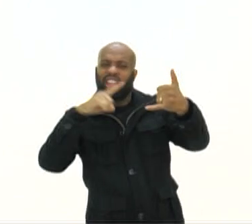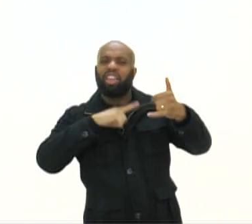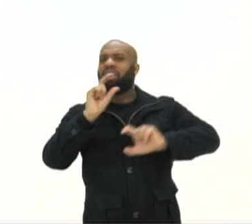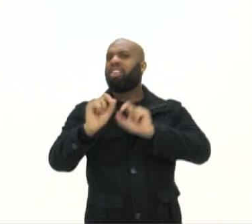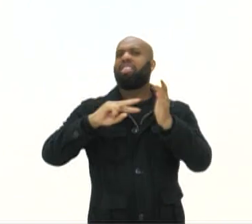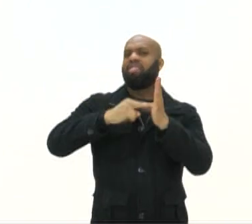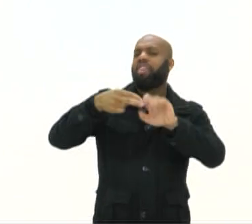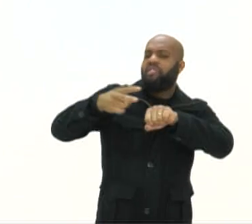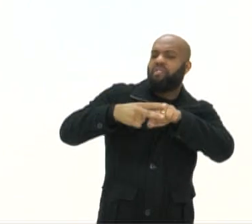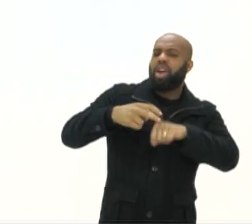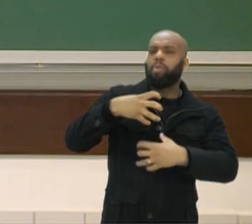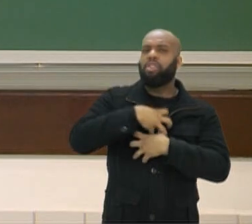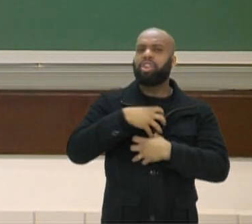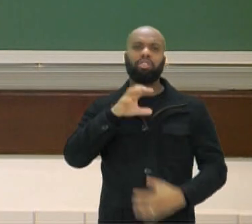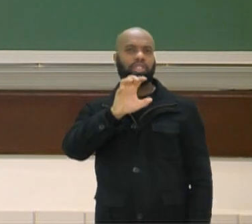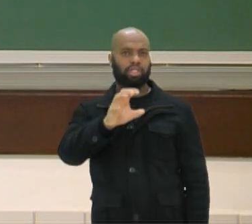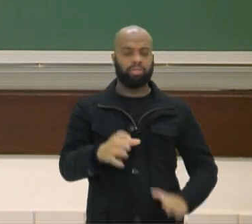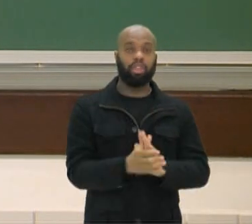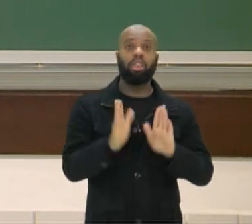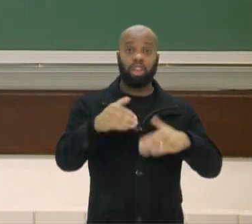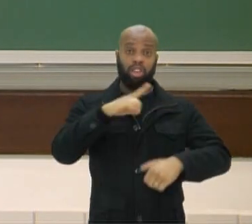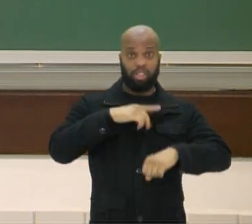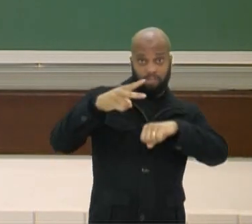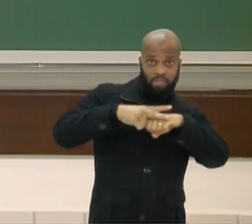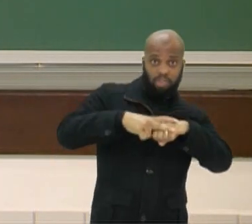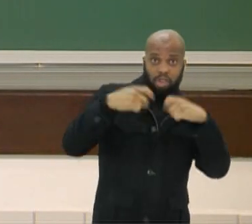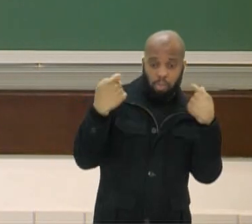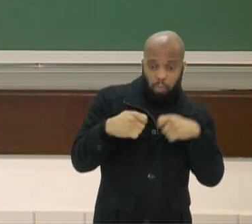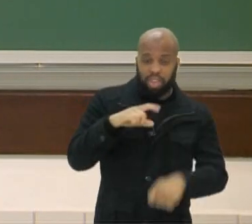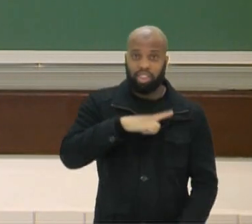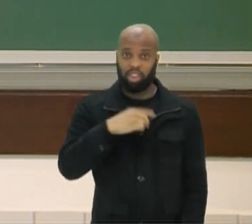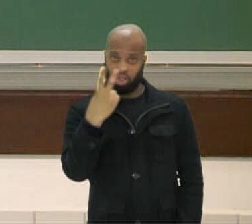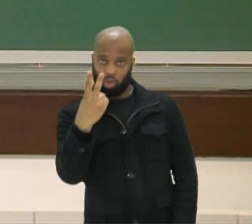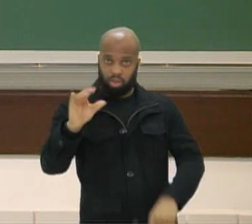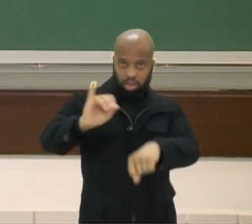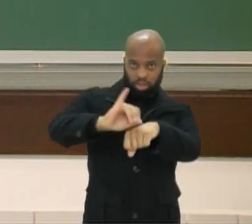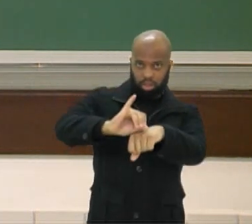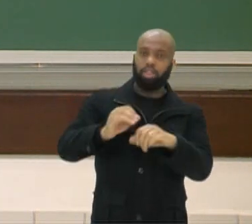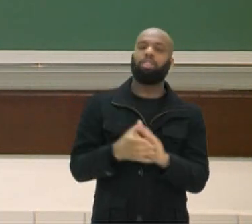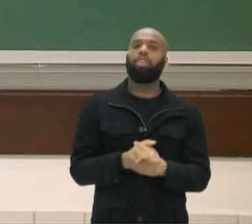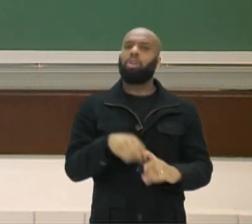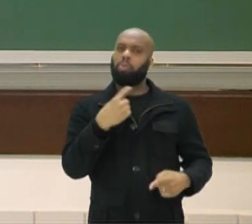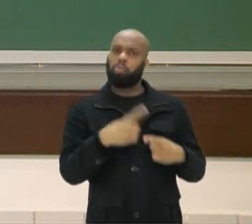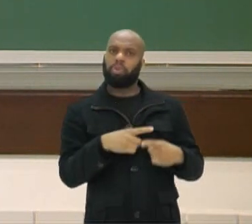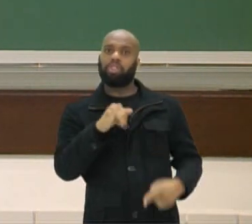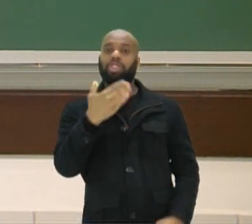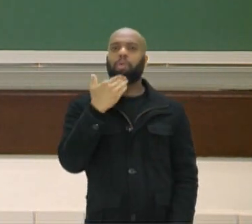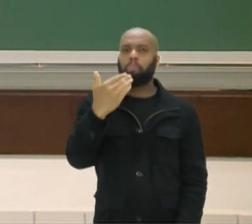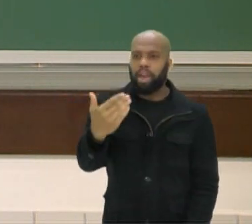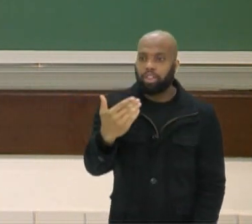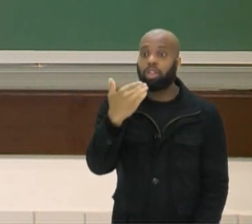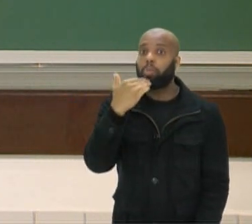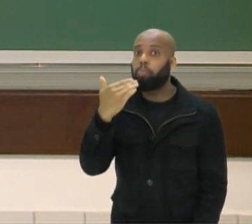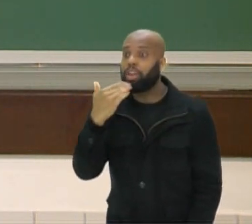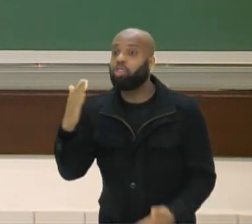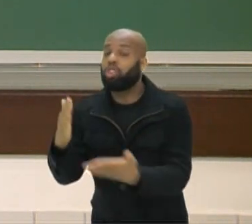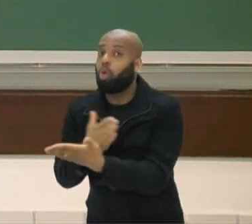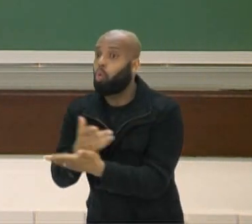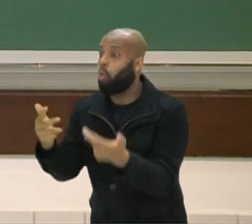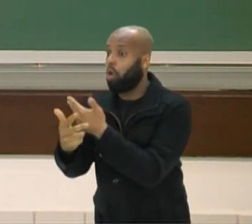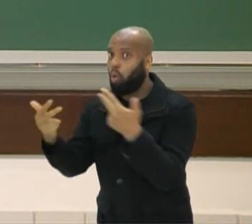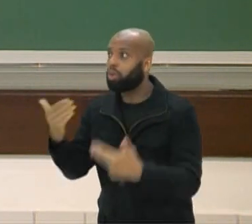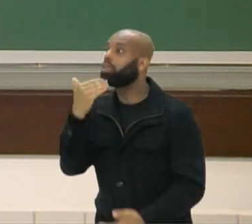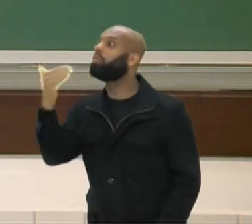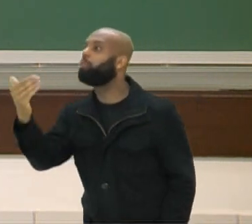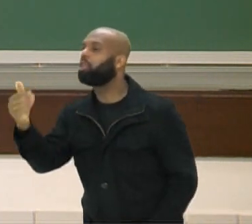bitransitivo? É quando você tem um verbo que exige dois objetos. Se você pede alguma